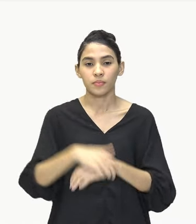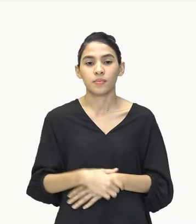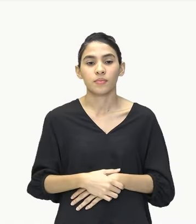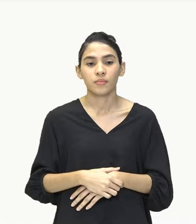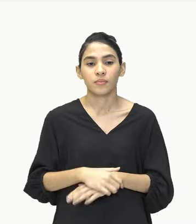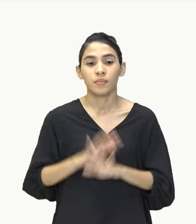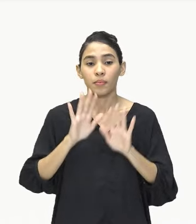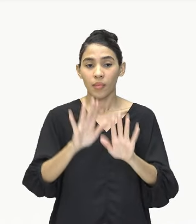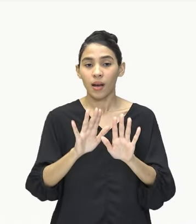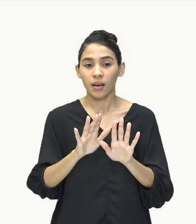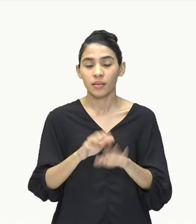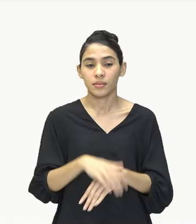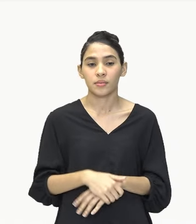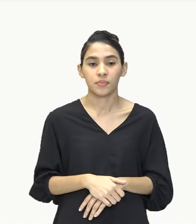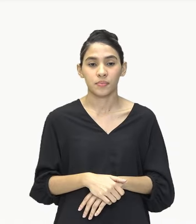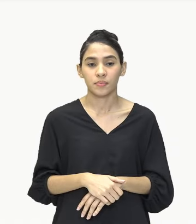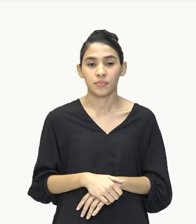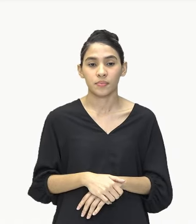ao x,